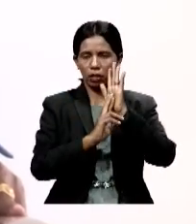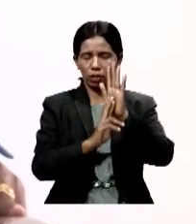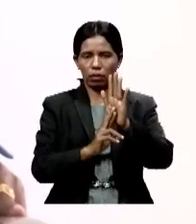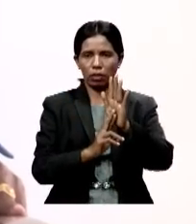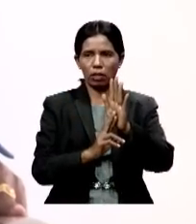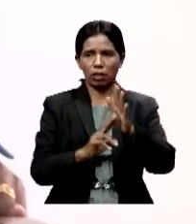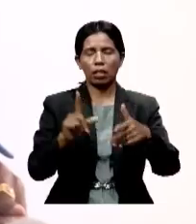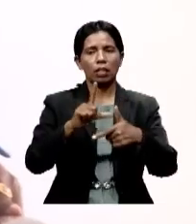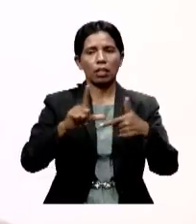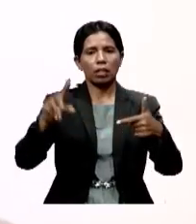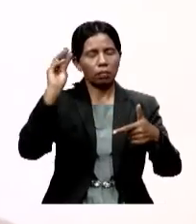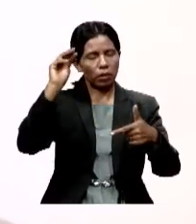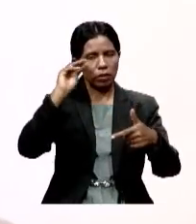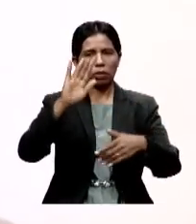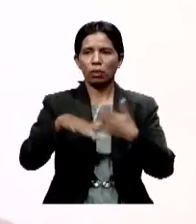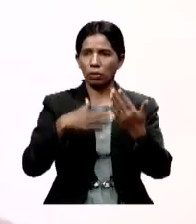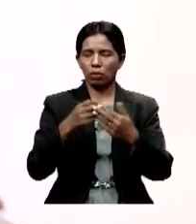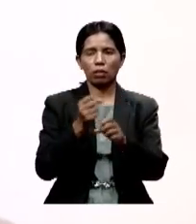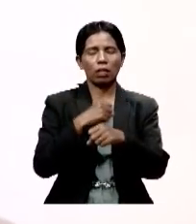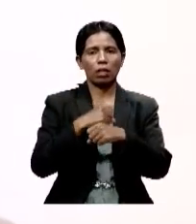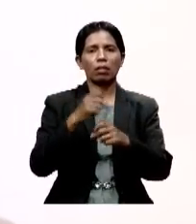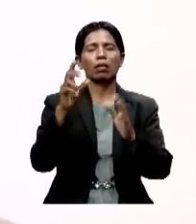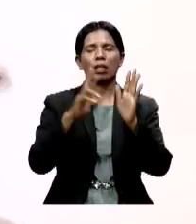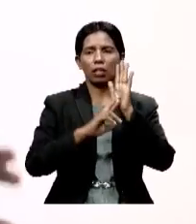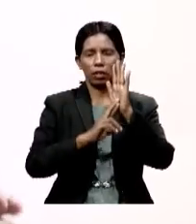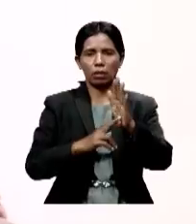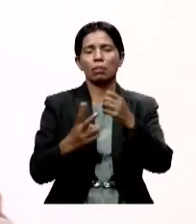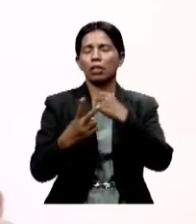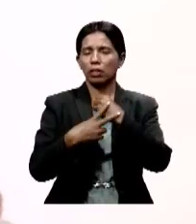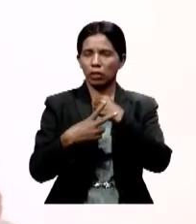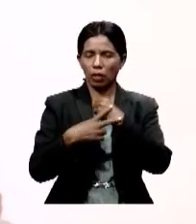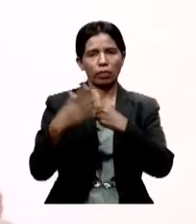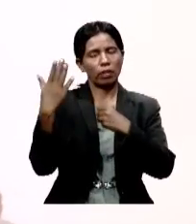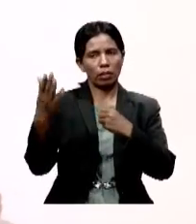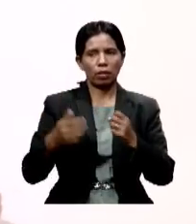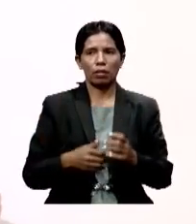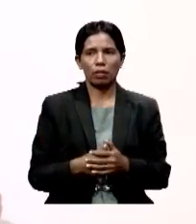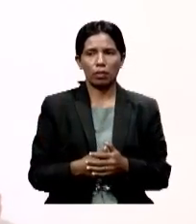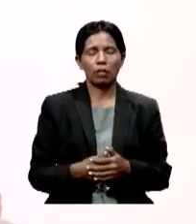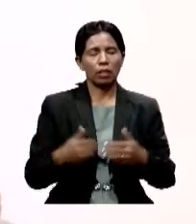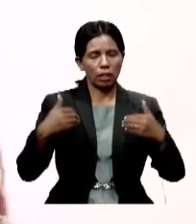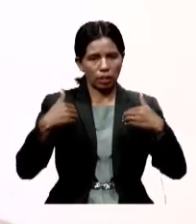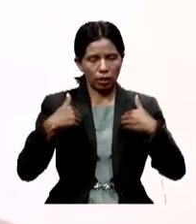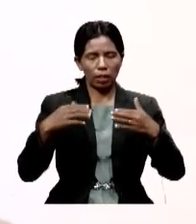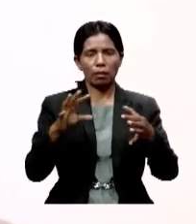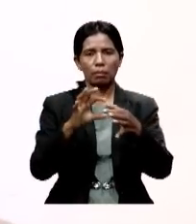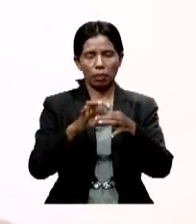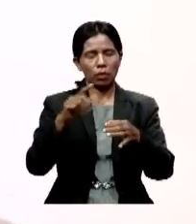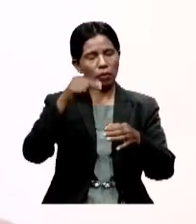Cada linha dos ministérios halo relatório, para raihela, não é? Iha membro governo fomai ita